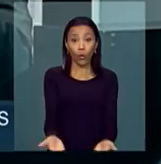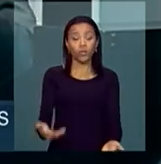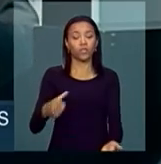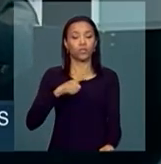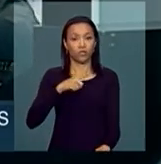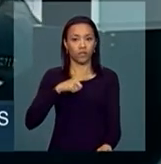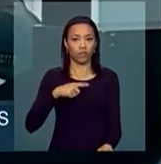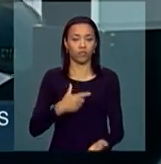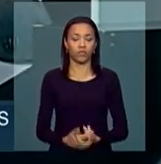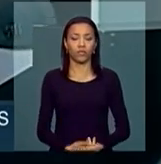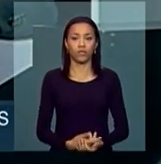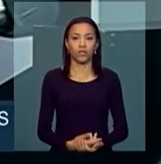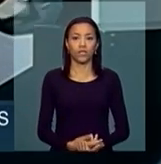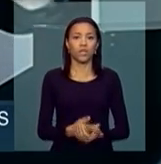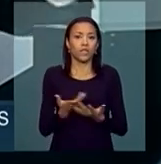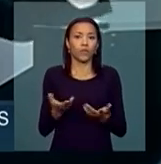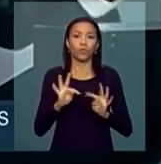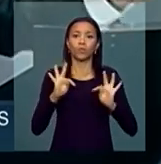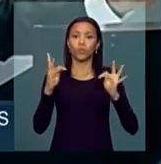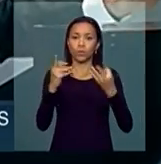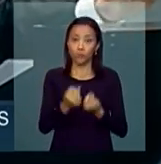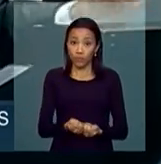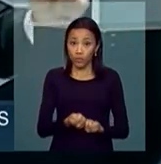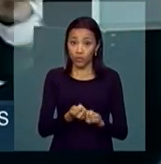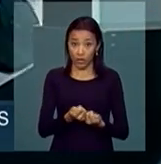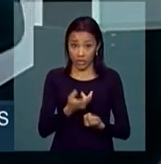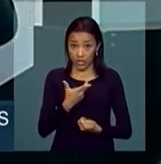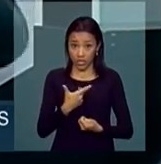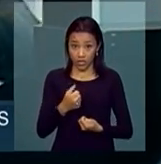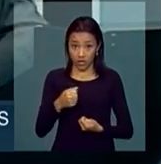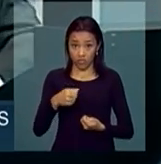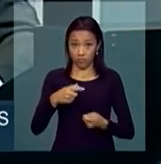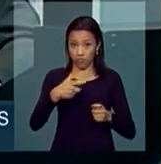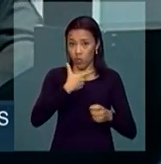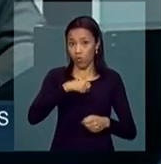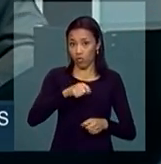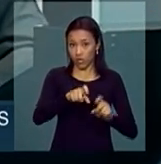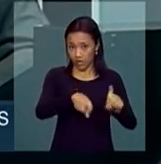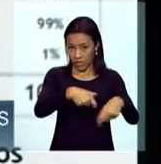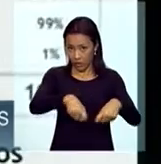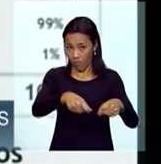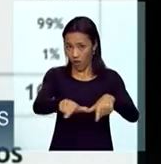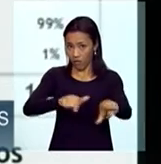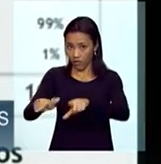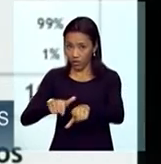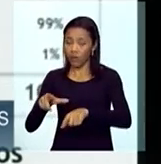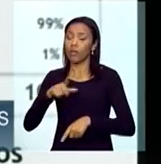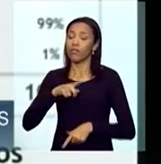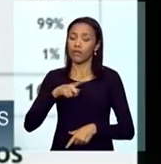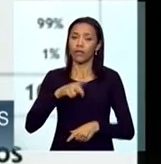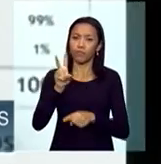safra. Praticamente tudo que o produtor quiser financiar tem nesse plano safra. Vamos.